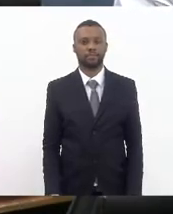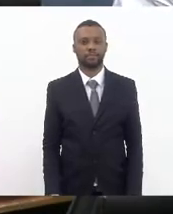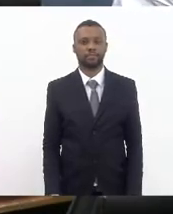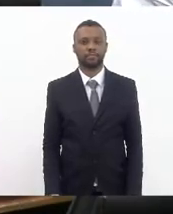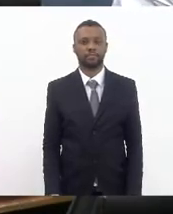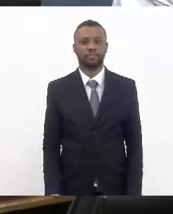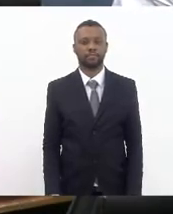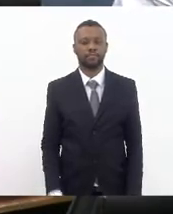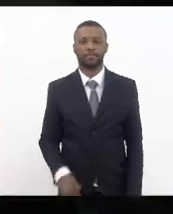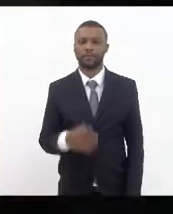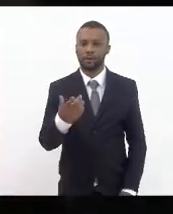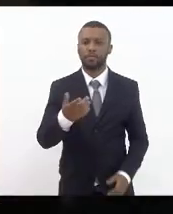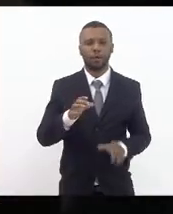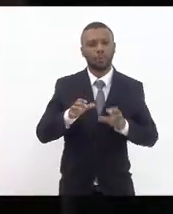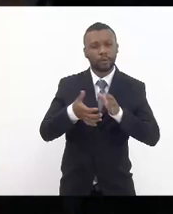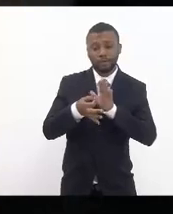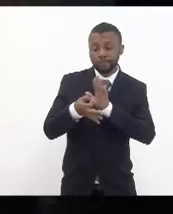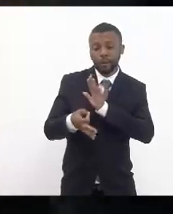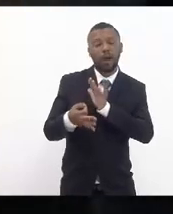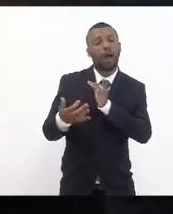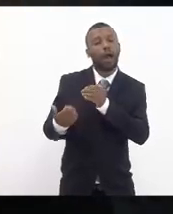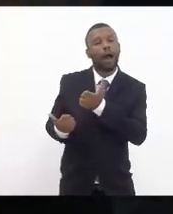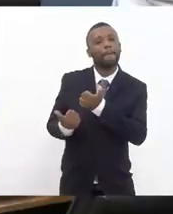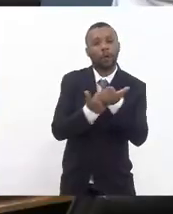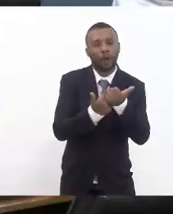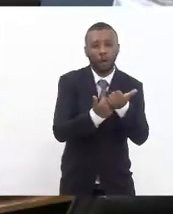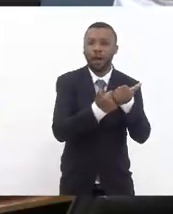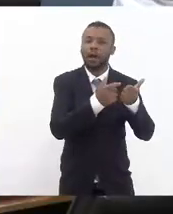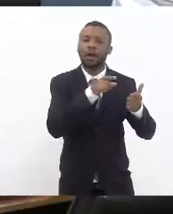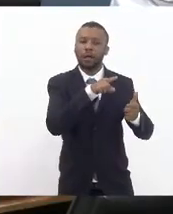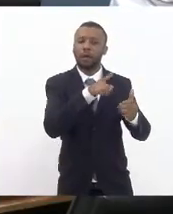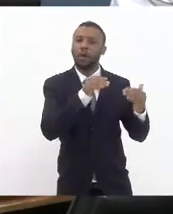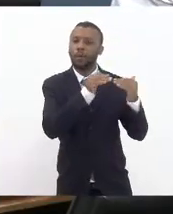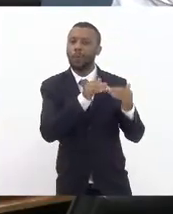A comissão vai acompanhar o parecer da CCJ.